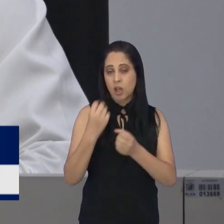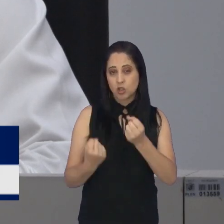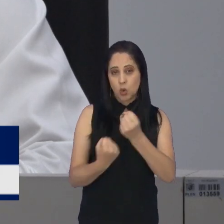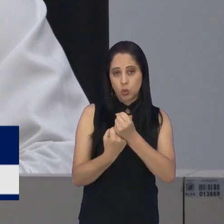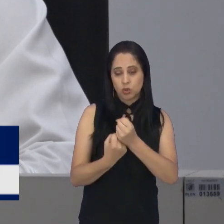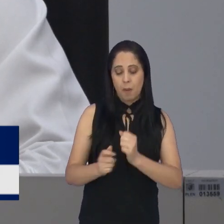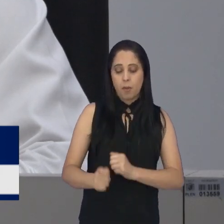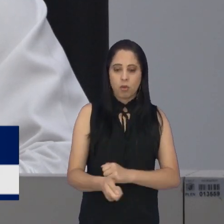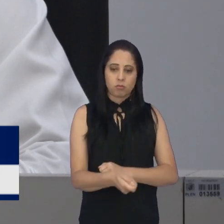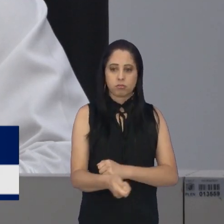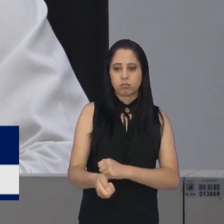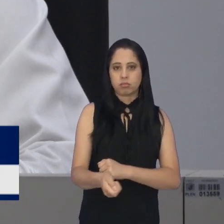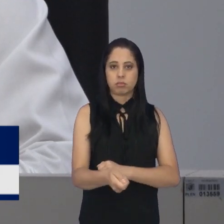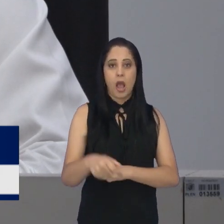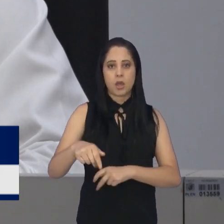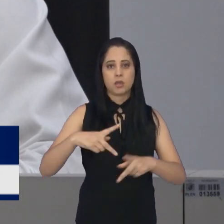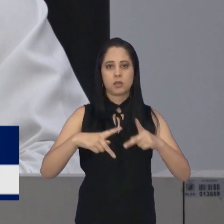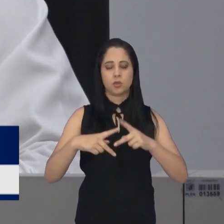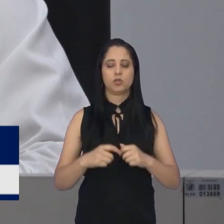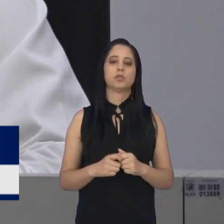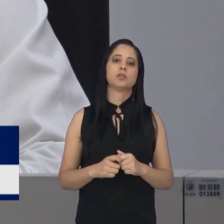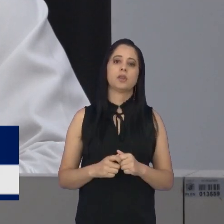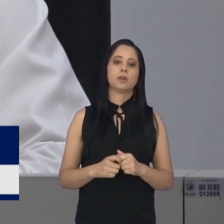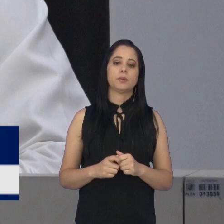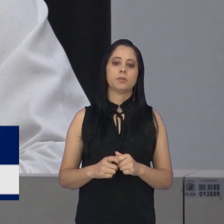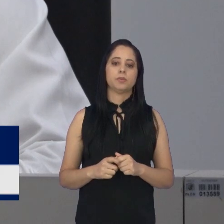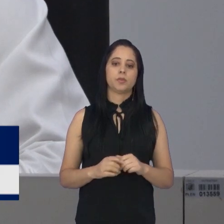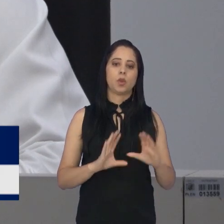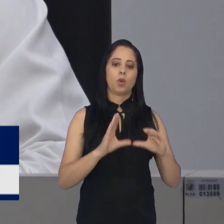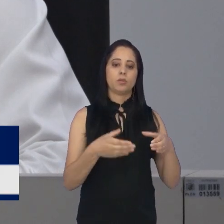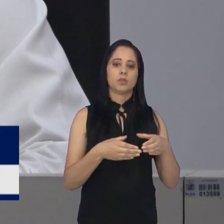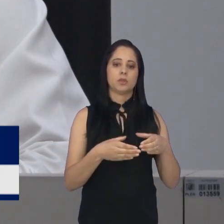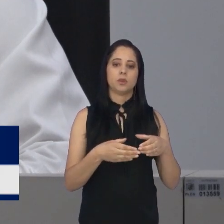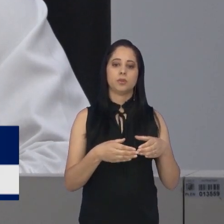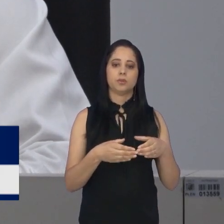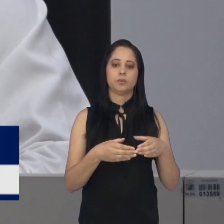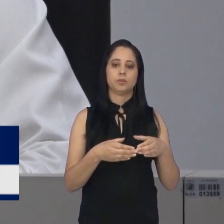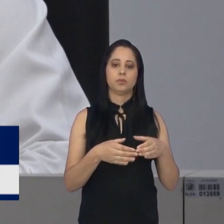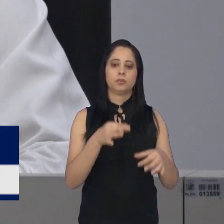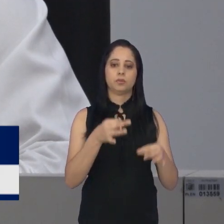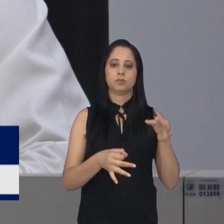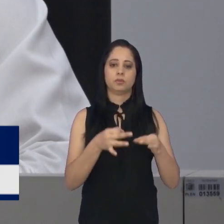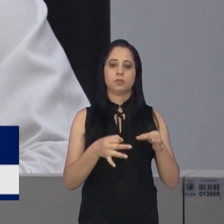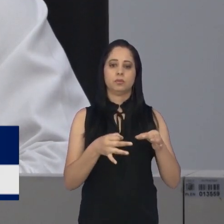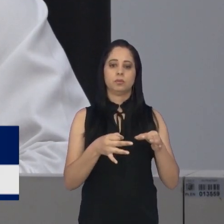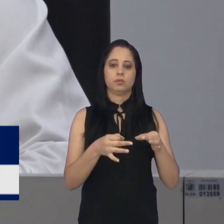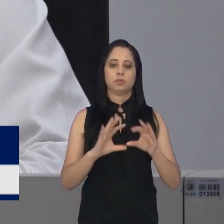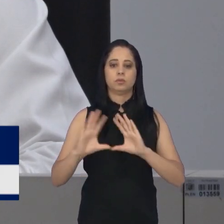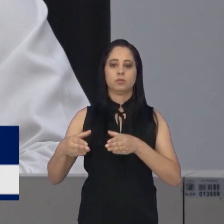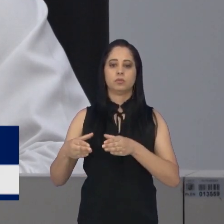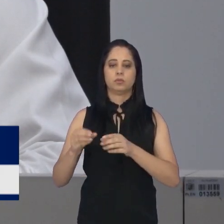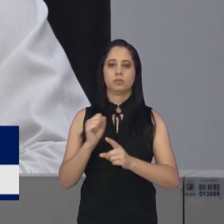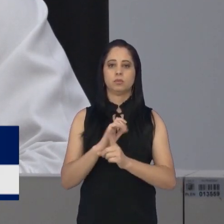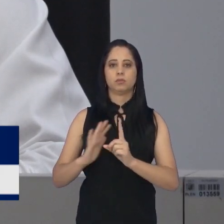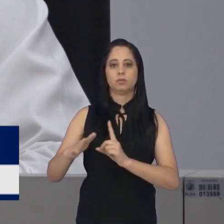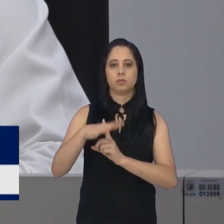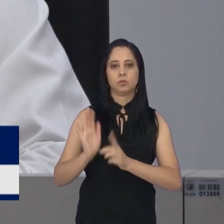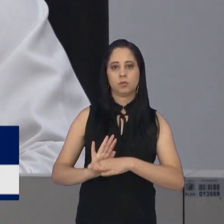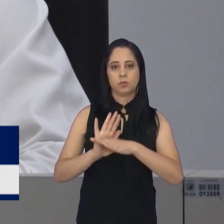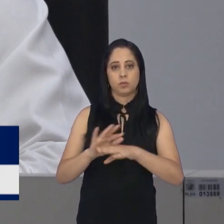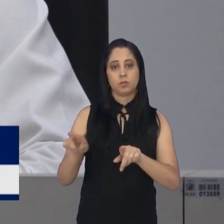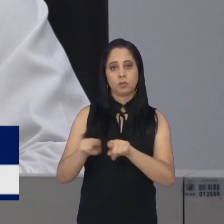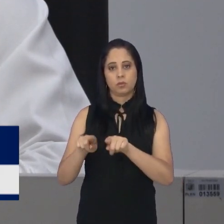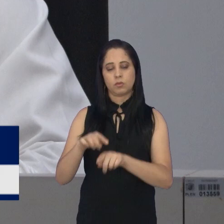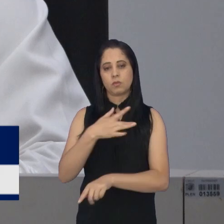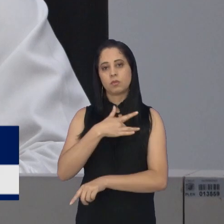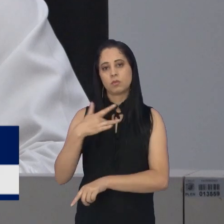dos Campos, e da outras providências. Comissões Justiça, Promoção Social e